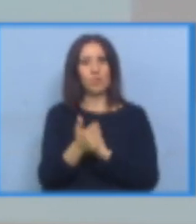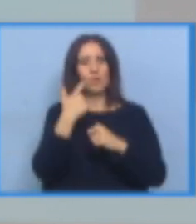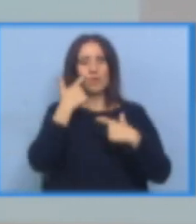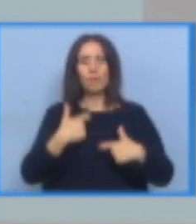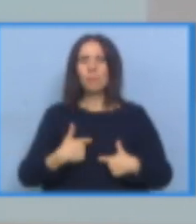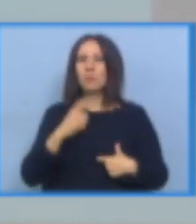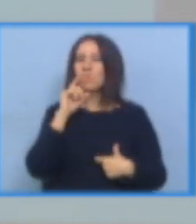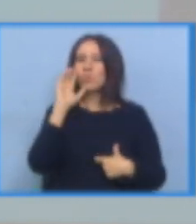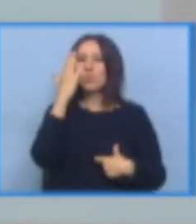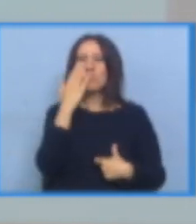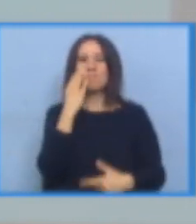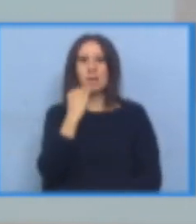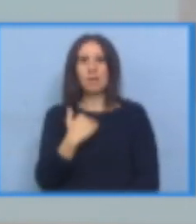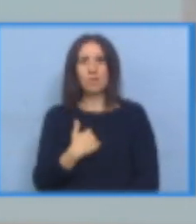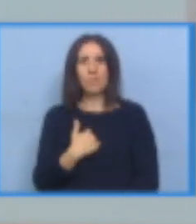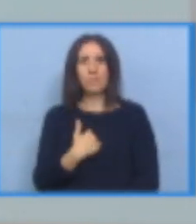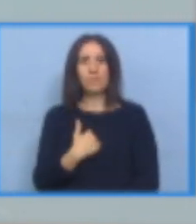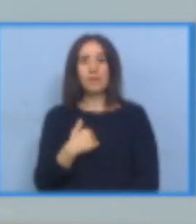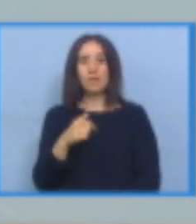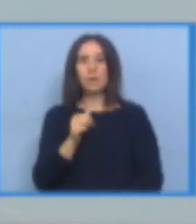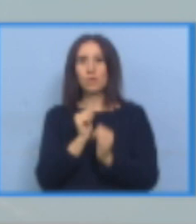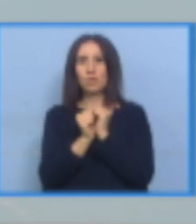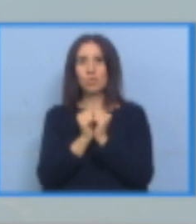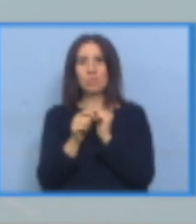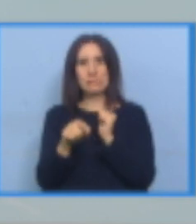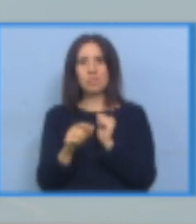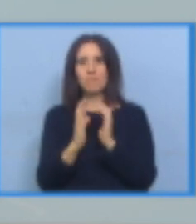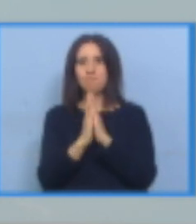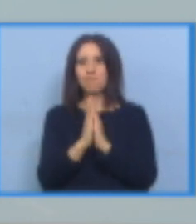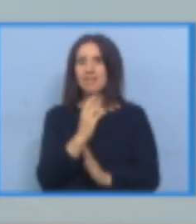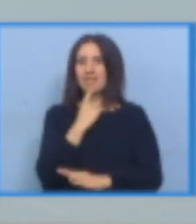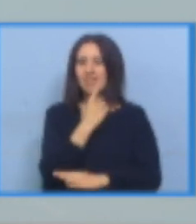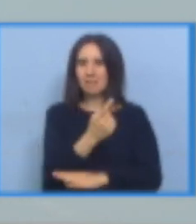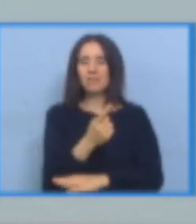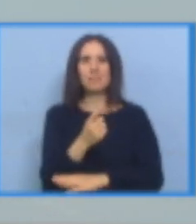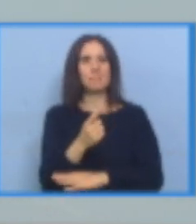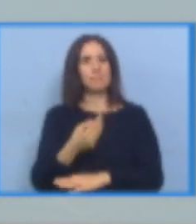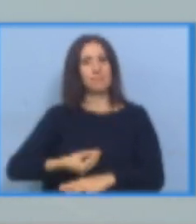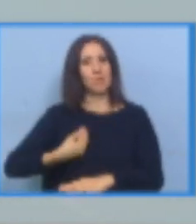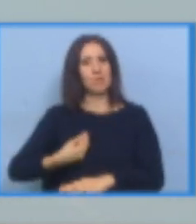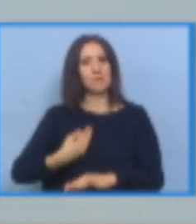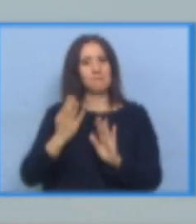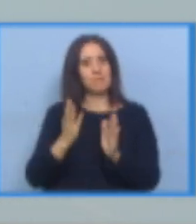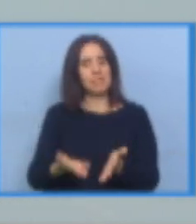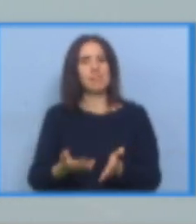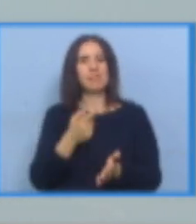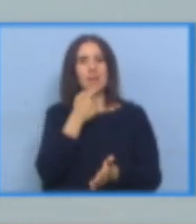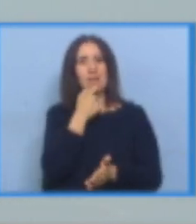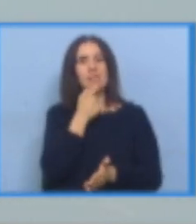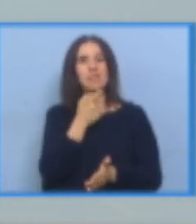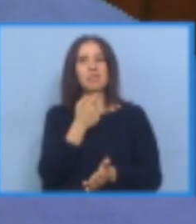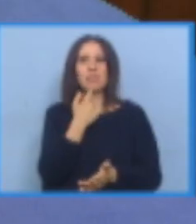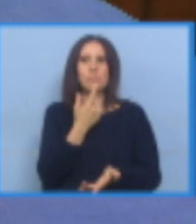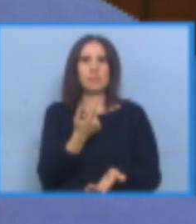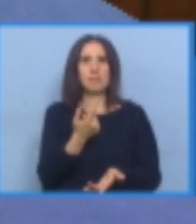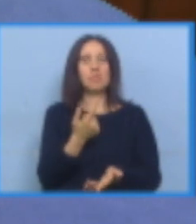humano importantíssimo que eu acho que, com este documento, a Igreja está a dizer temos que olhar com preocupação, temos que olhar com, digamos